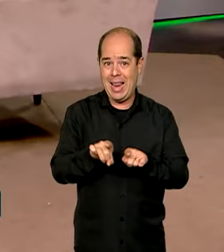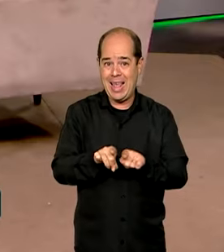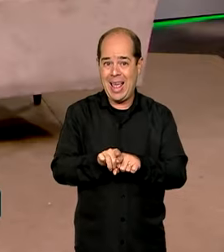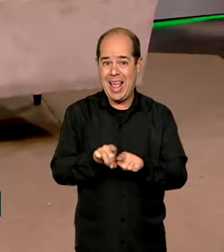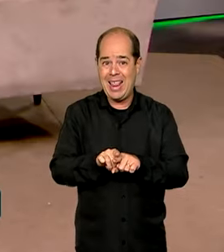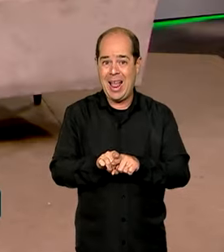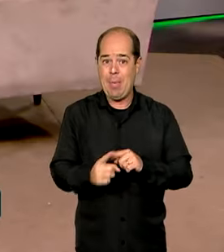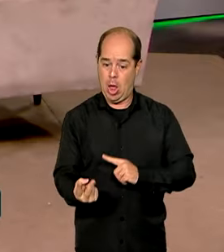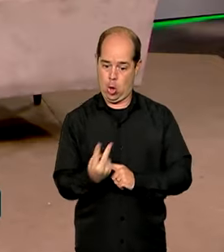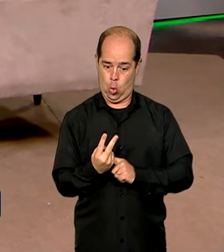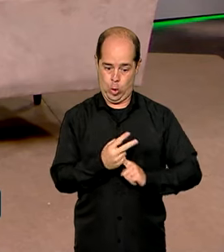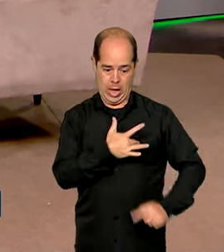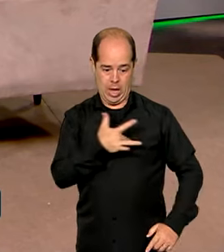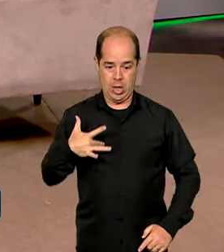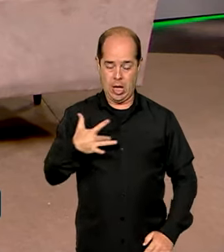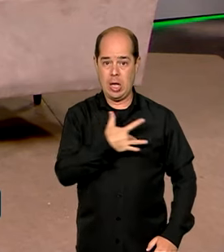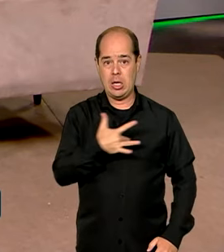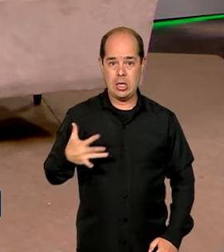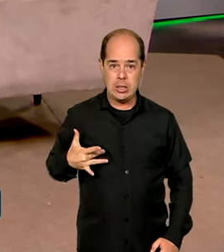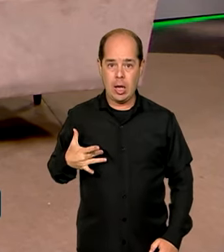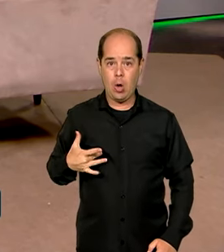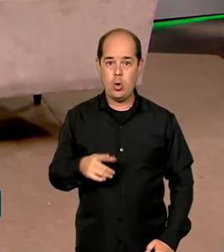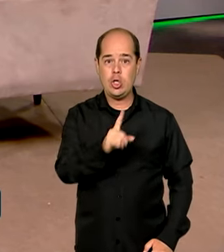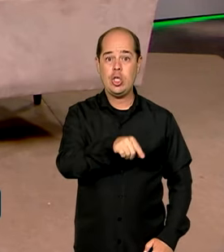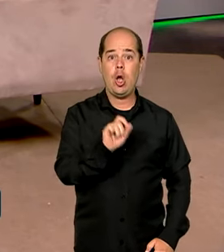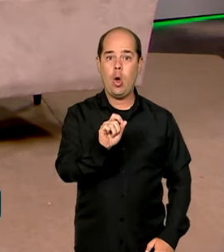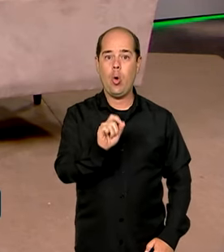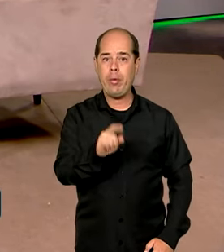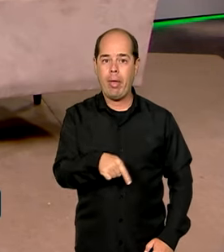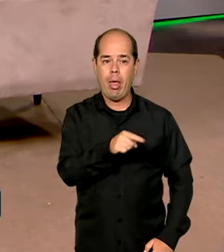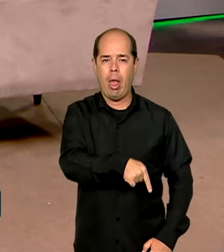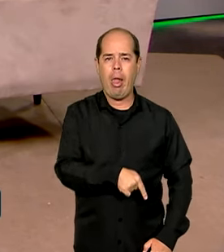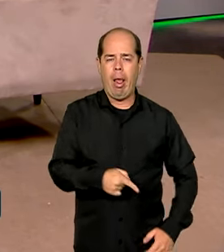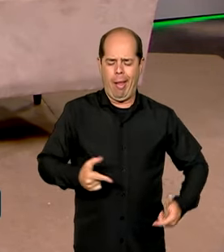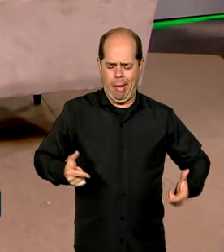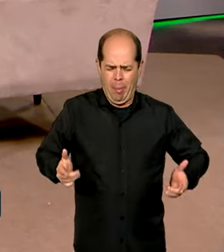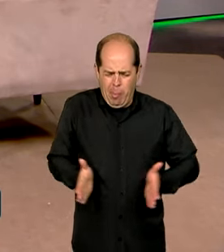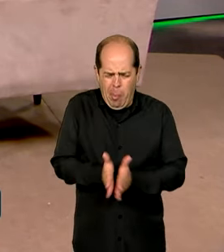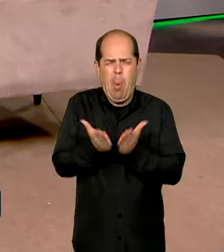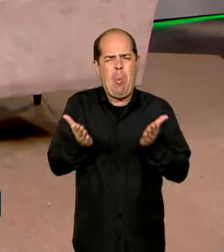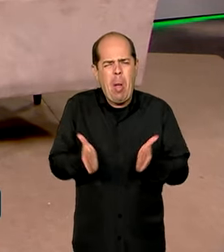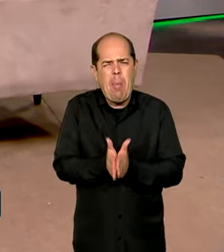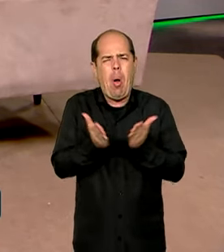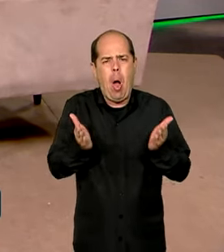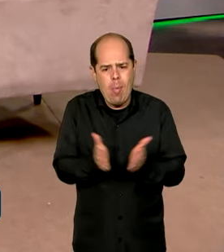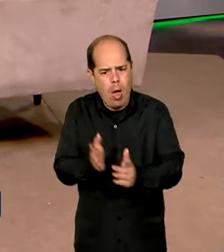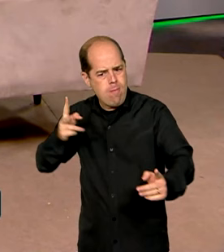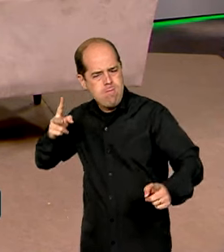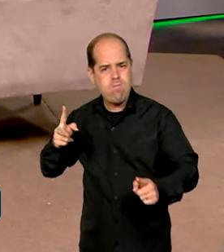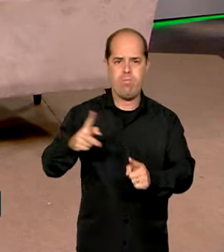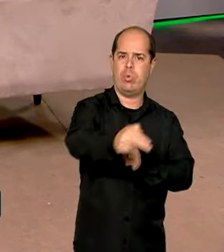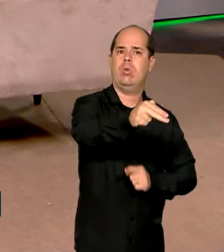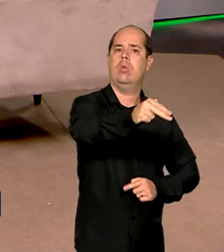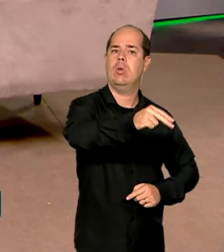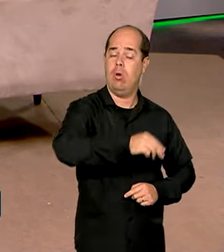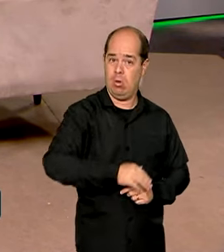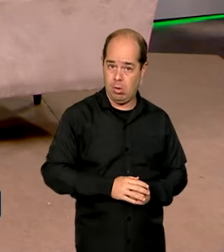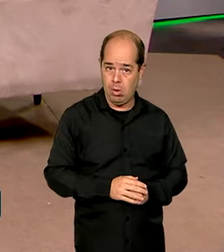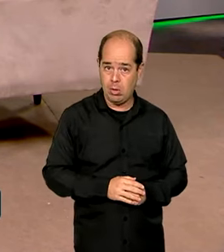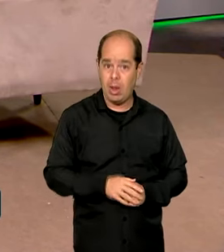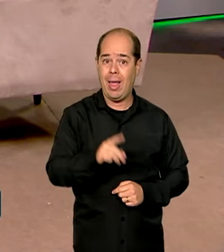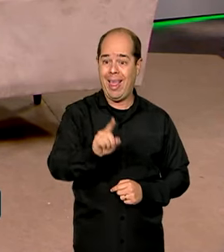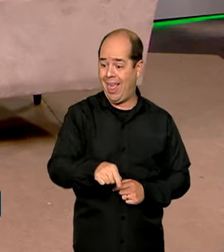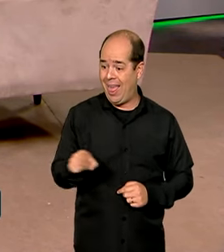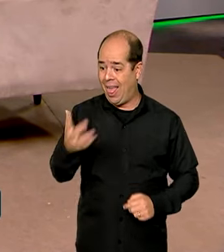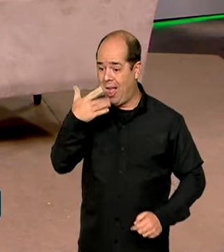vezes crônica, às vezes a vida inteira, aquelas crianças ali serão os primeiros a sair da